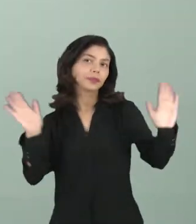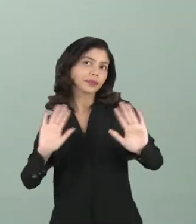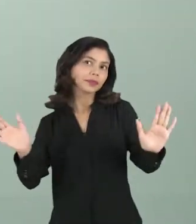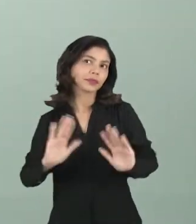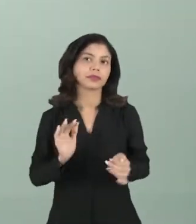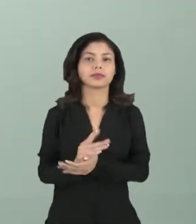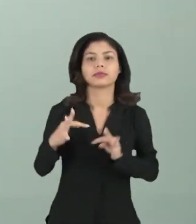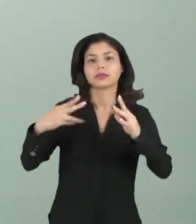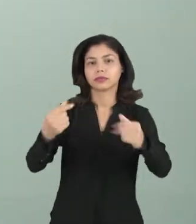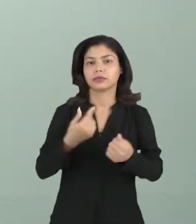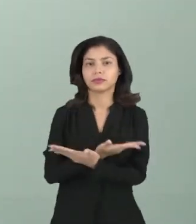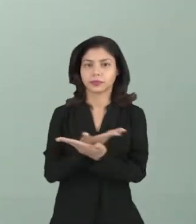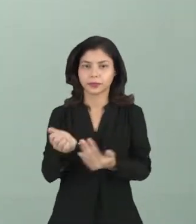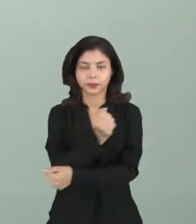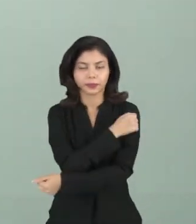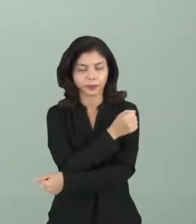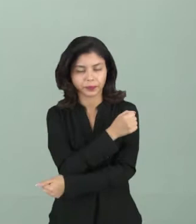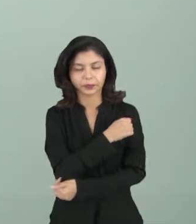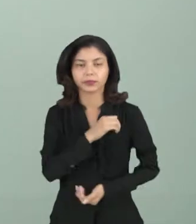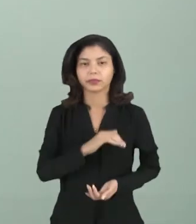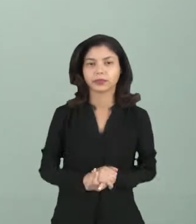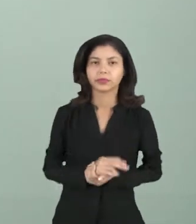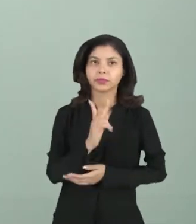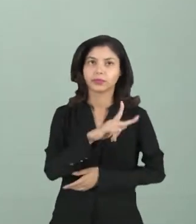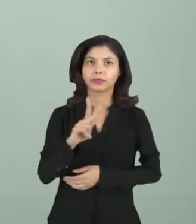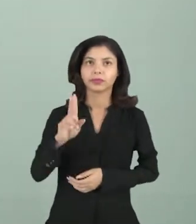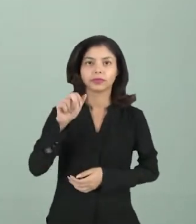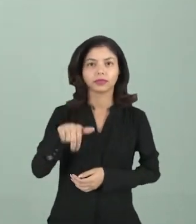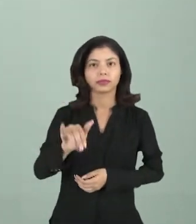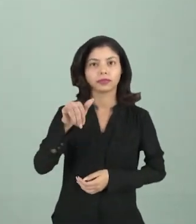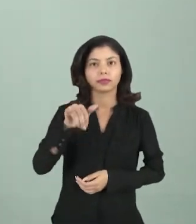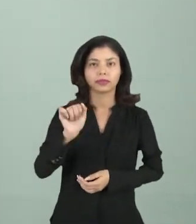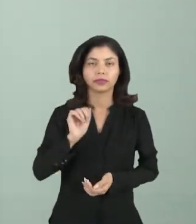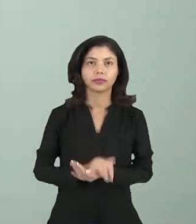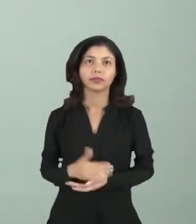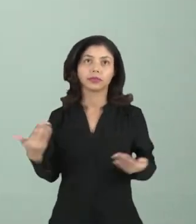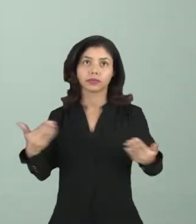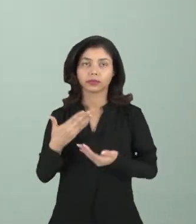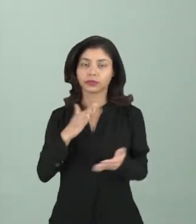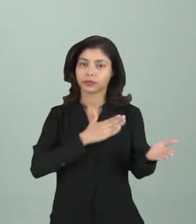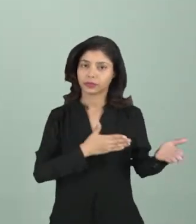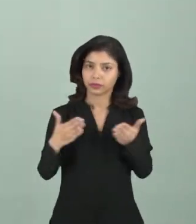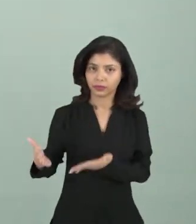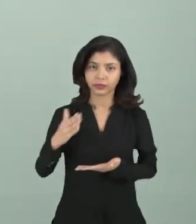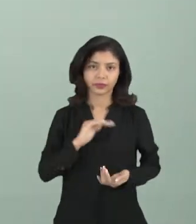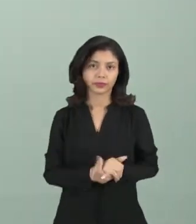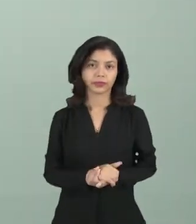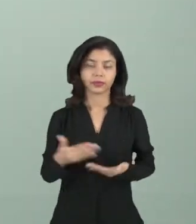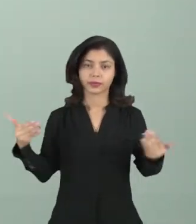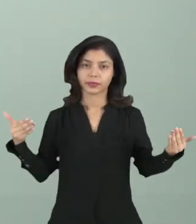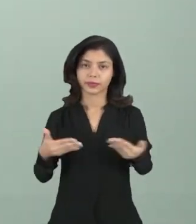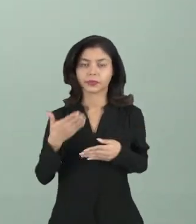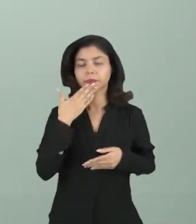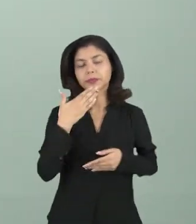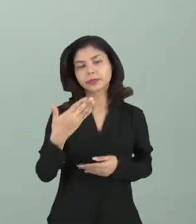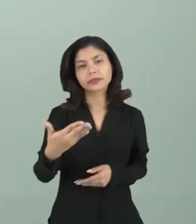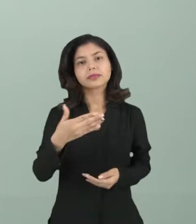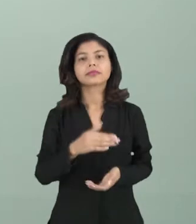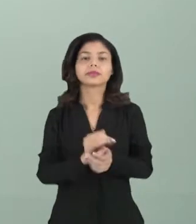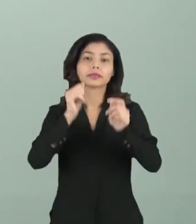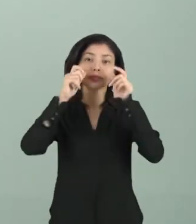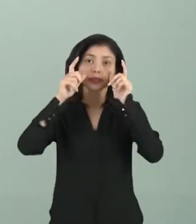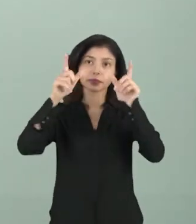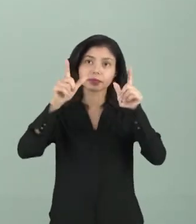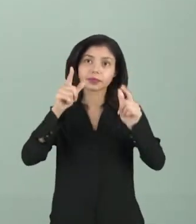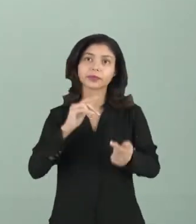Olá a todos os alunos e alunas. Sou o professor Ney Araújo e a partir deste momento eu peço a sua